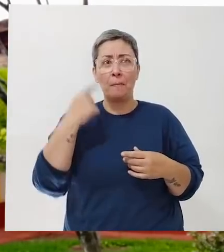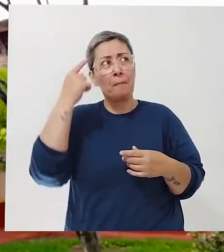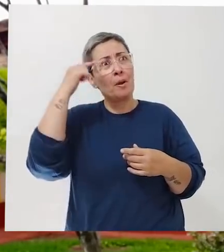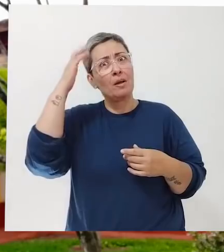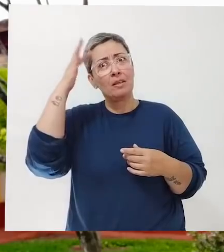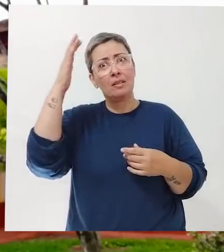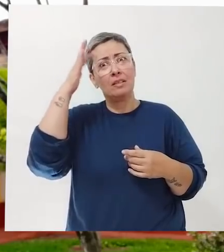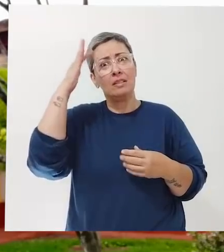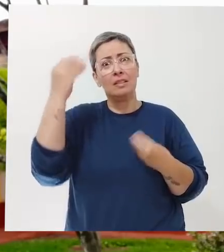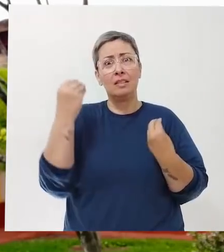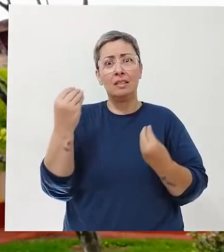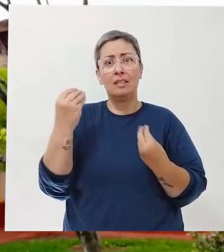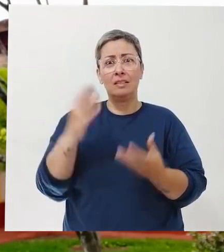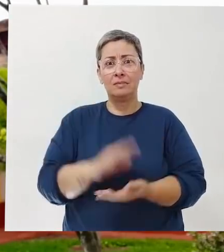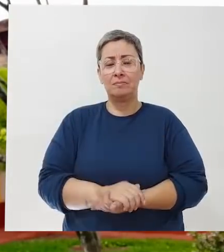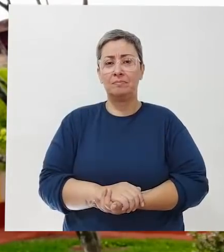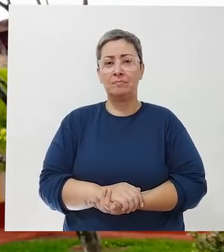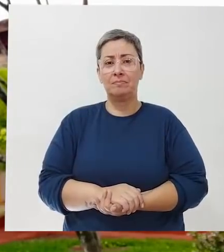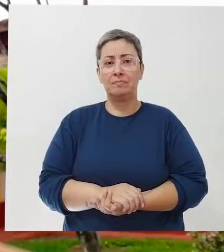jamais poderia imaginar.